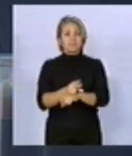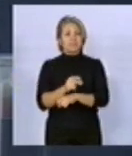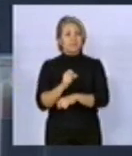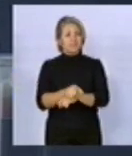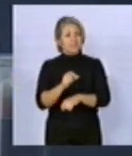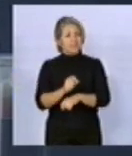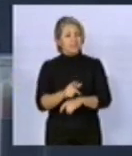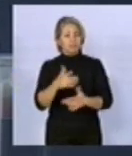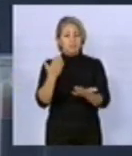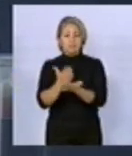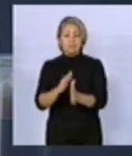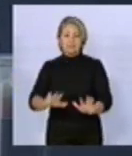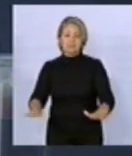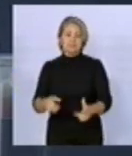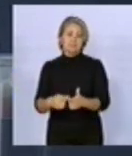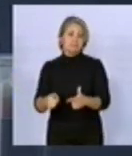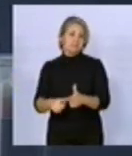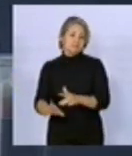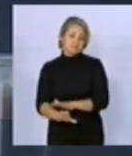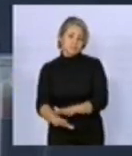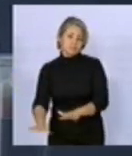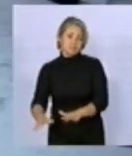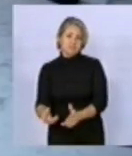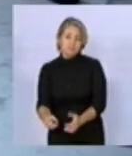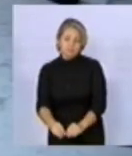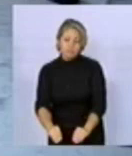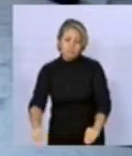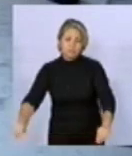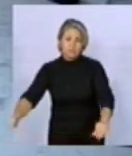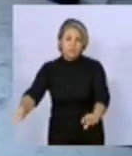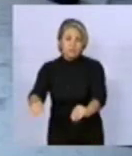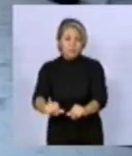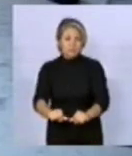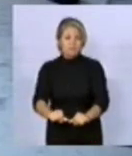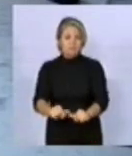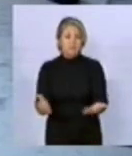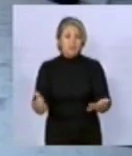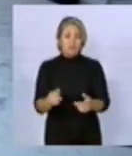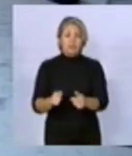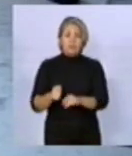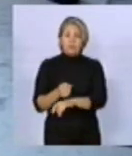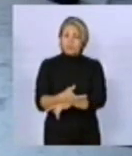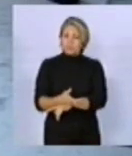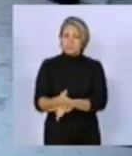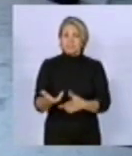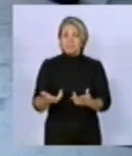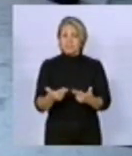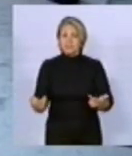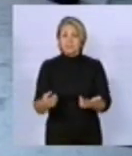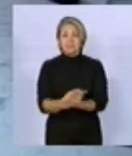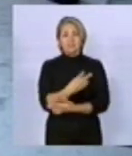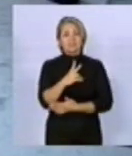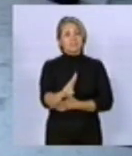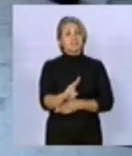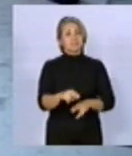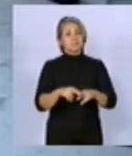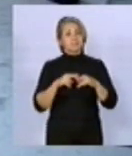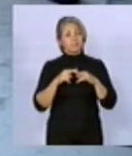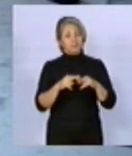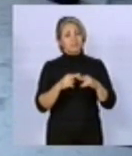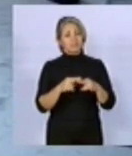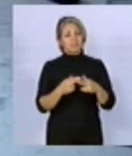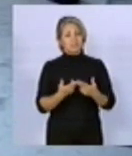daninhas quer dizer o uso desses inseticidas e fungicidas é causado especialmente